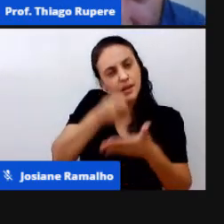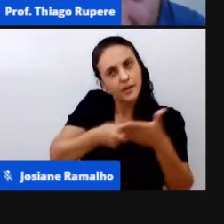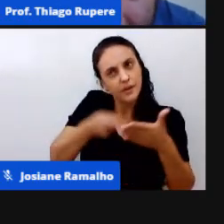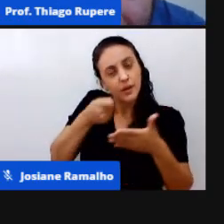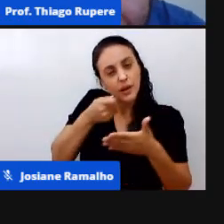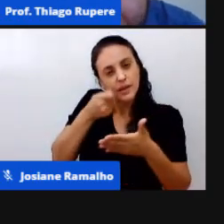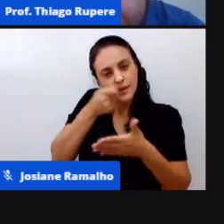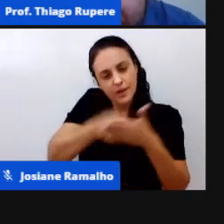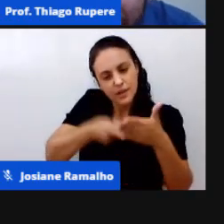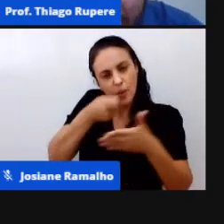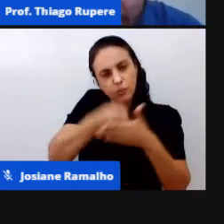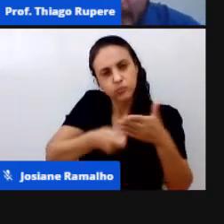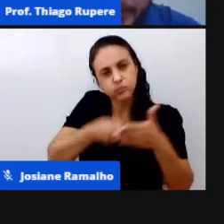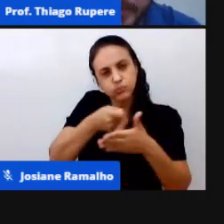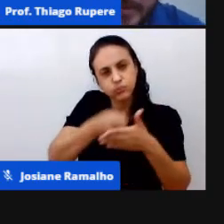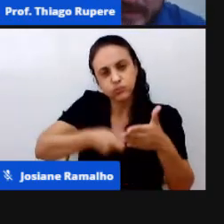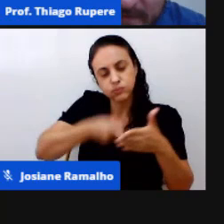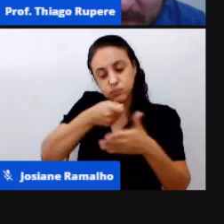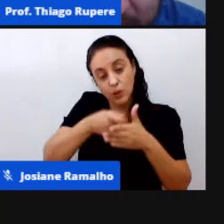alunos. Tá?